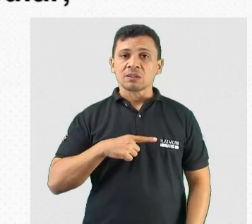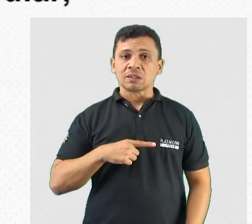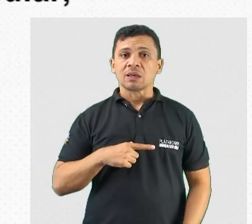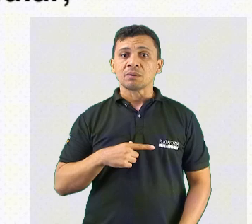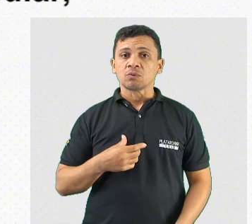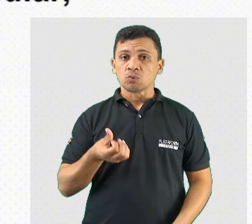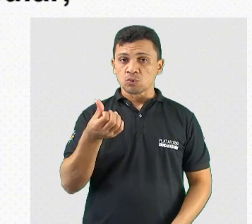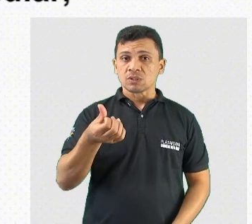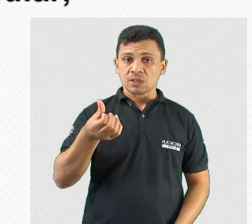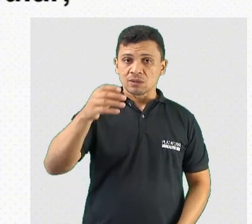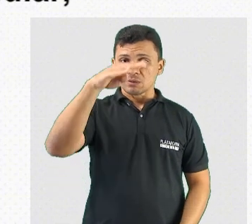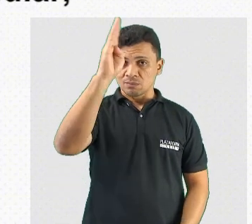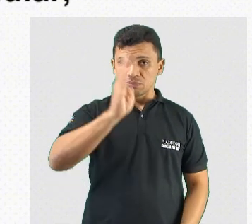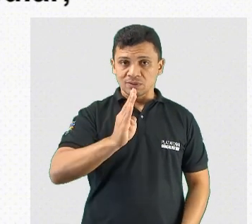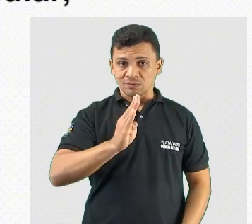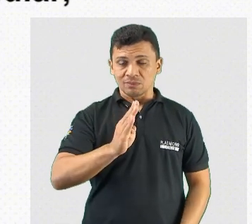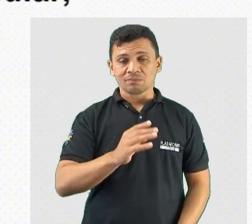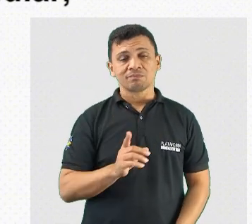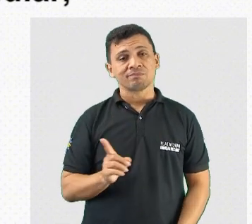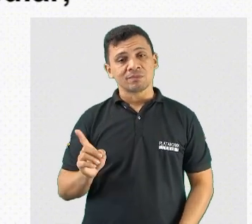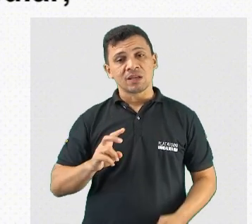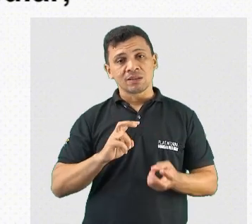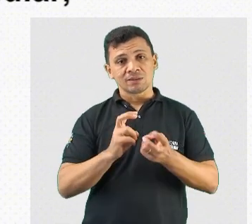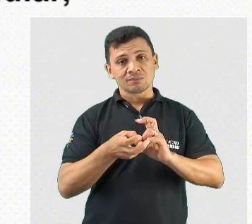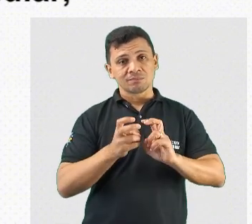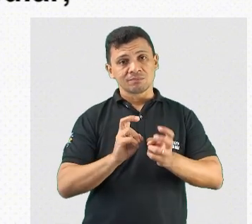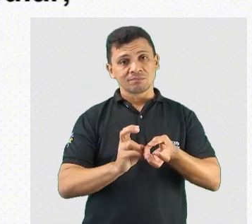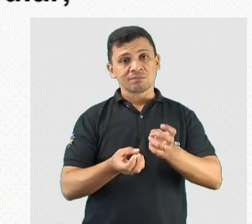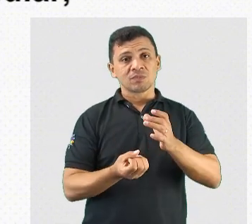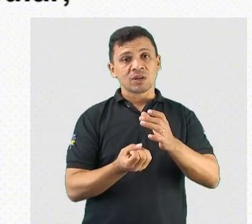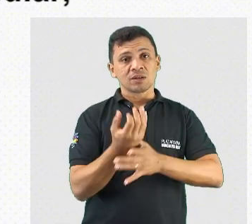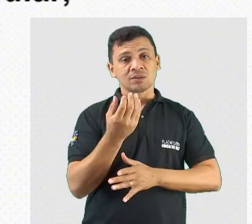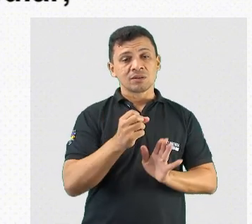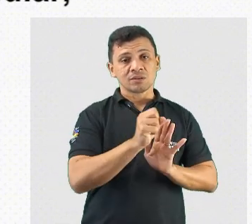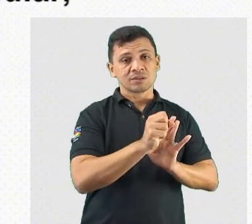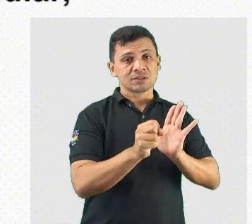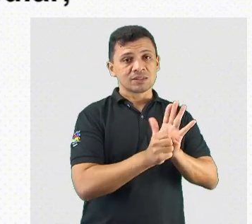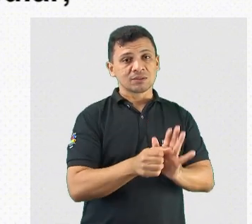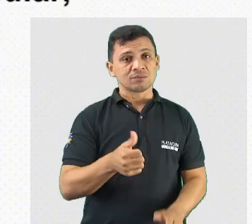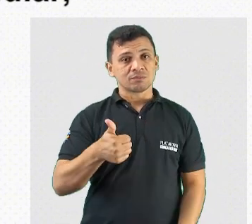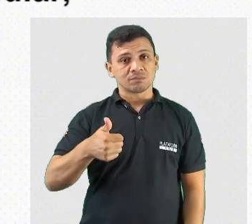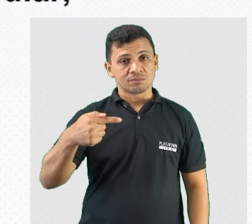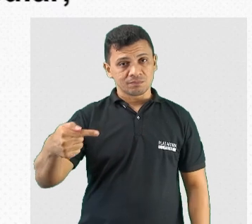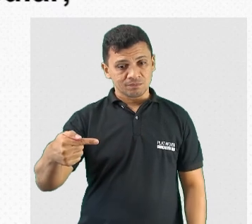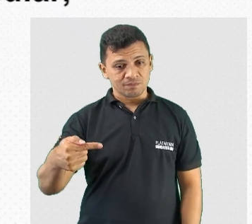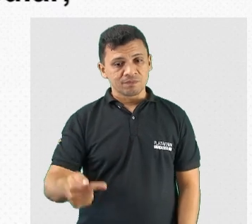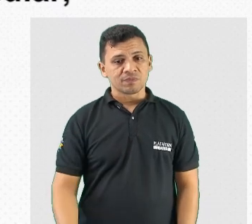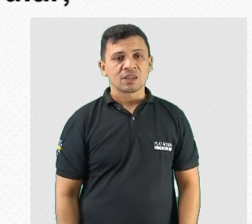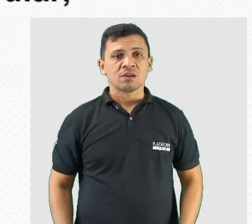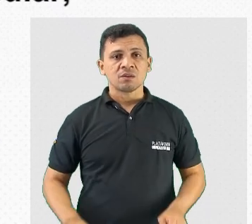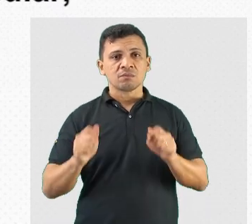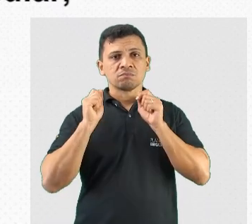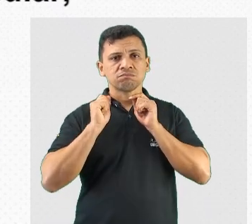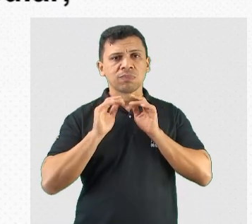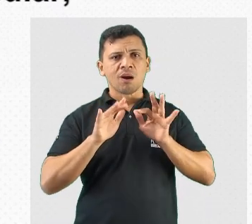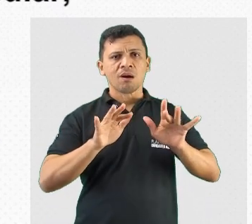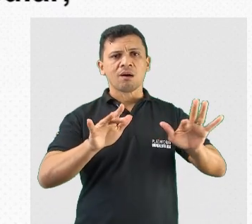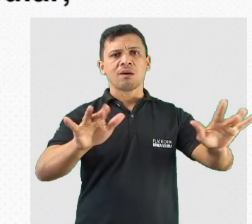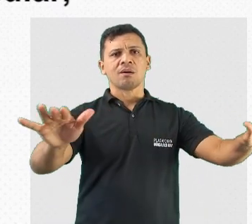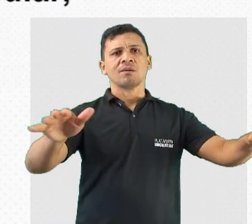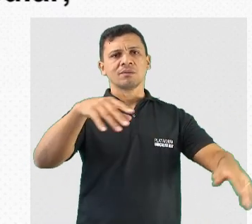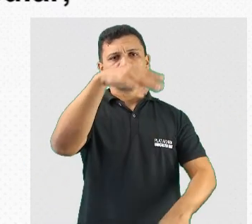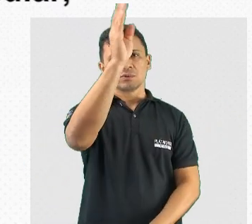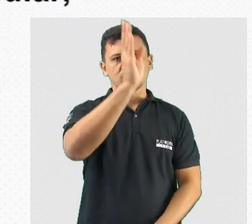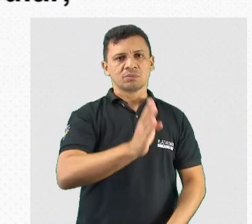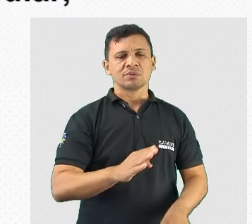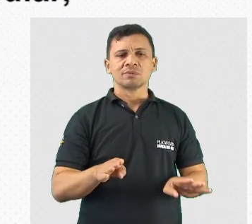brasileiros. Criado no século XVII, é de origem Bantô, da etnia Bantô, e difundiu-se por todo o país e